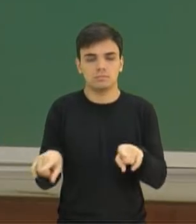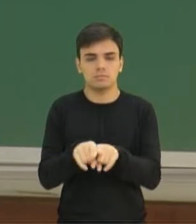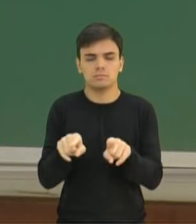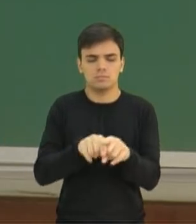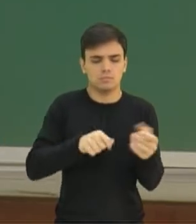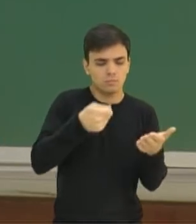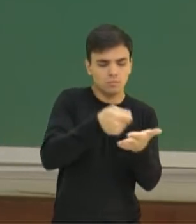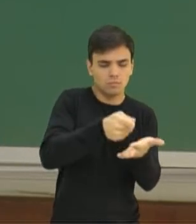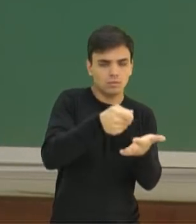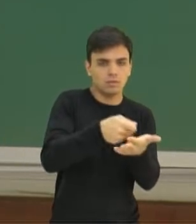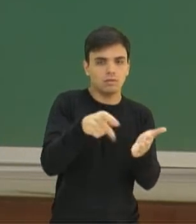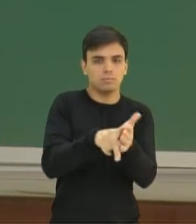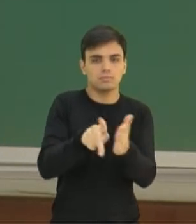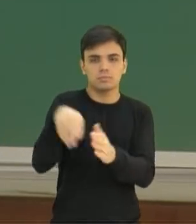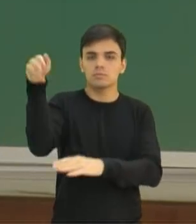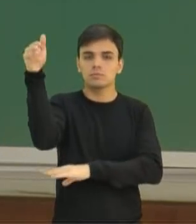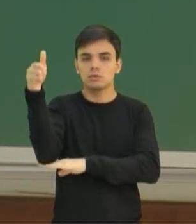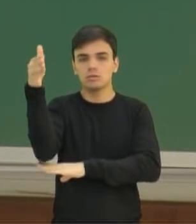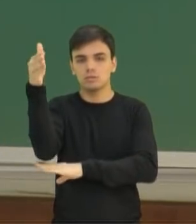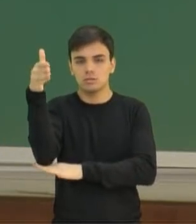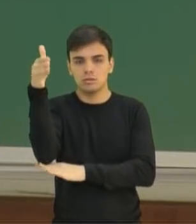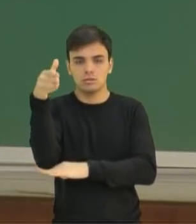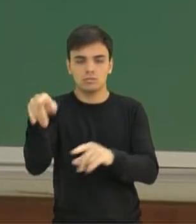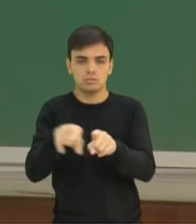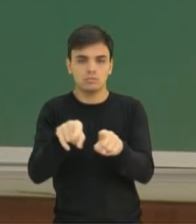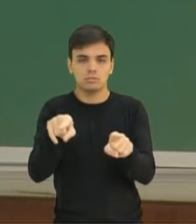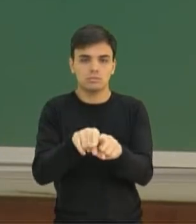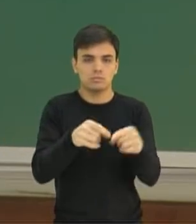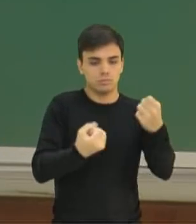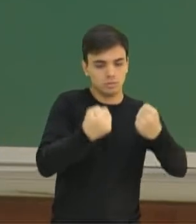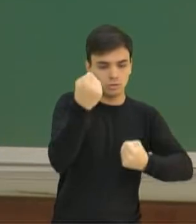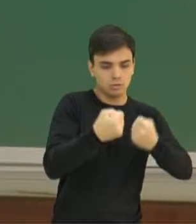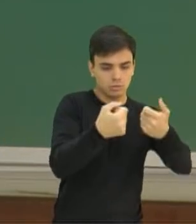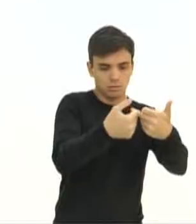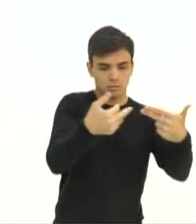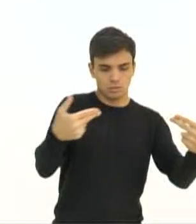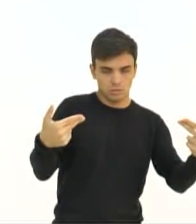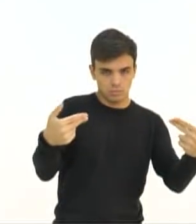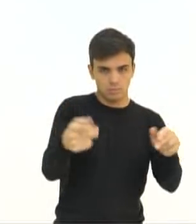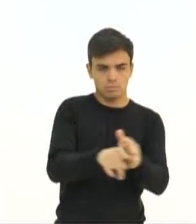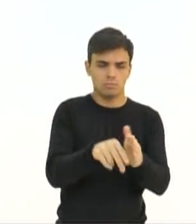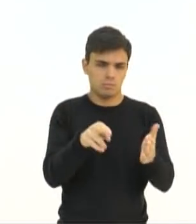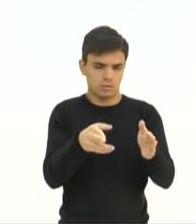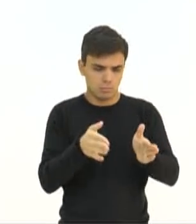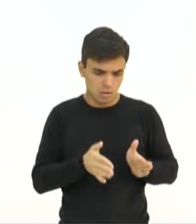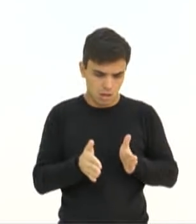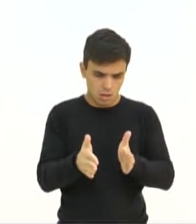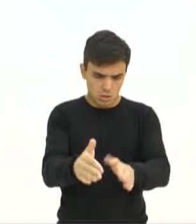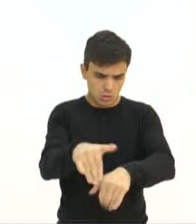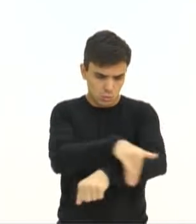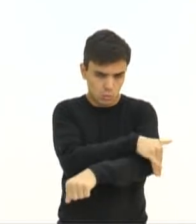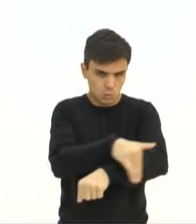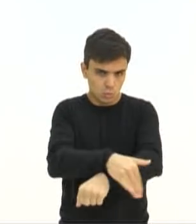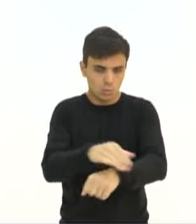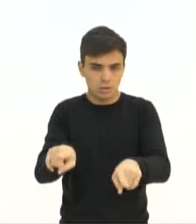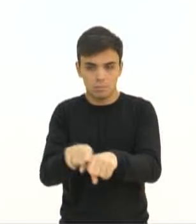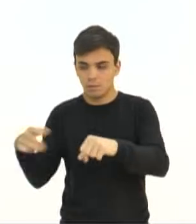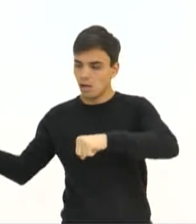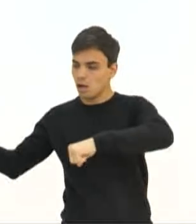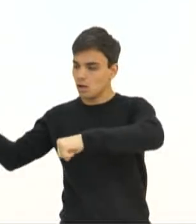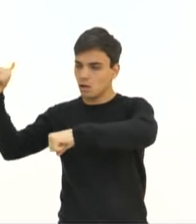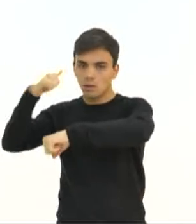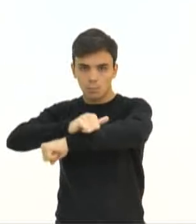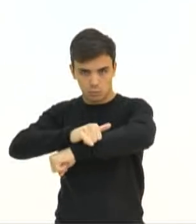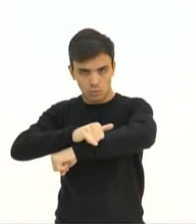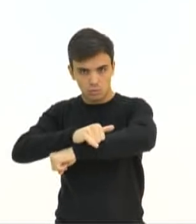Investimentos ali em hotéis, em infraestrutura de transporte, como rodovias, aeroportos, e aí tudo